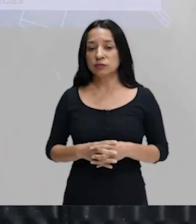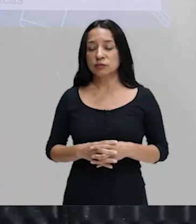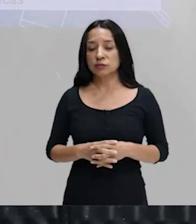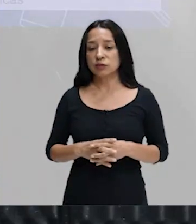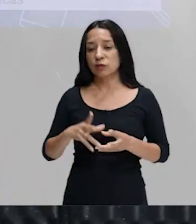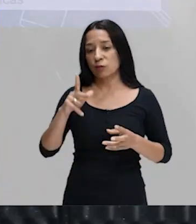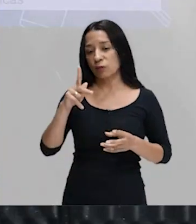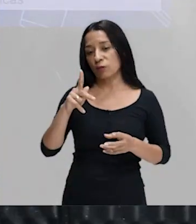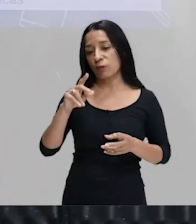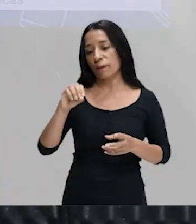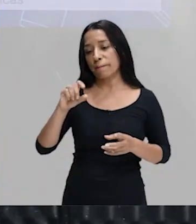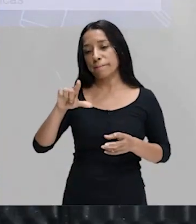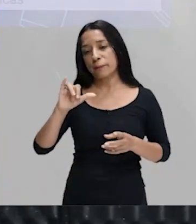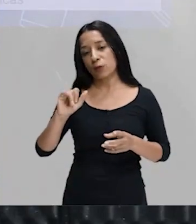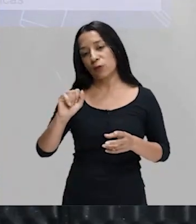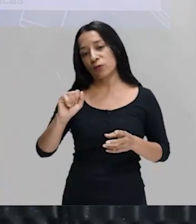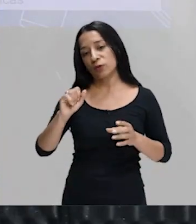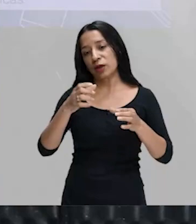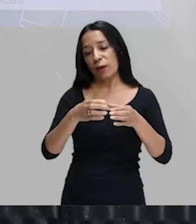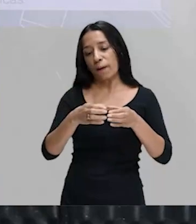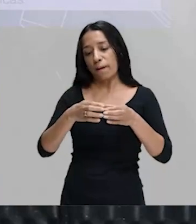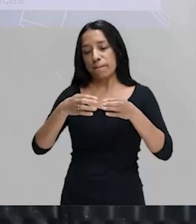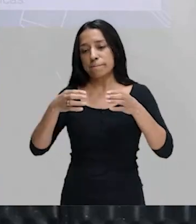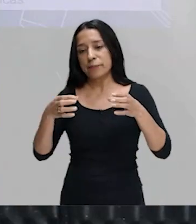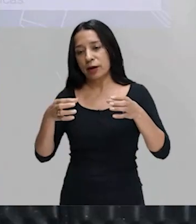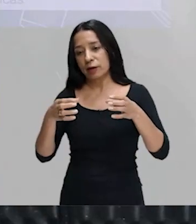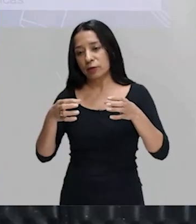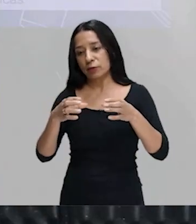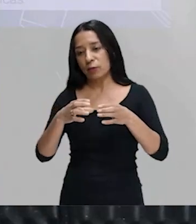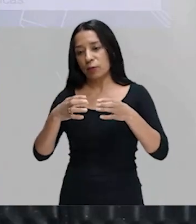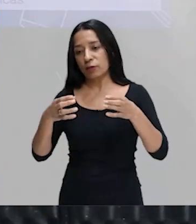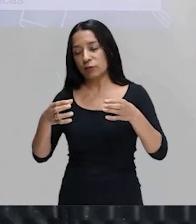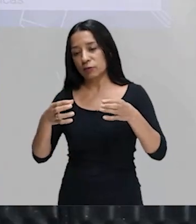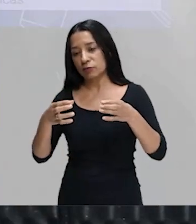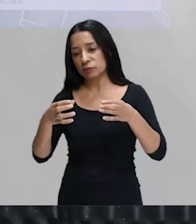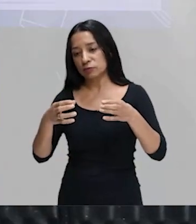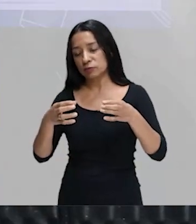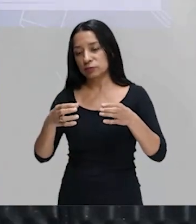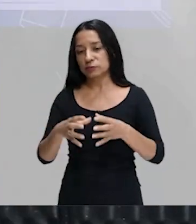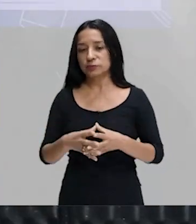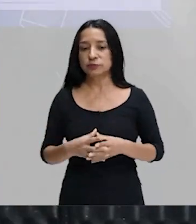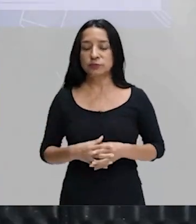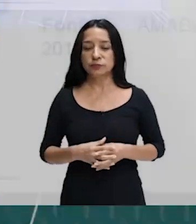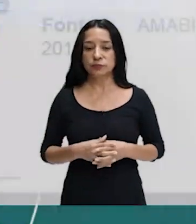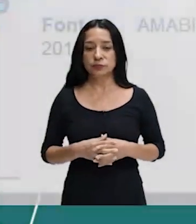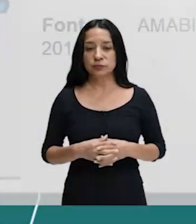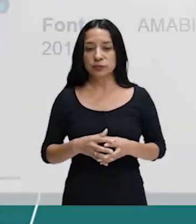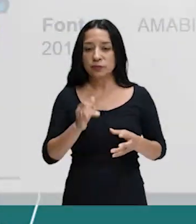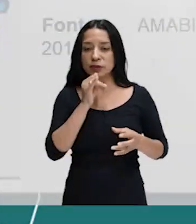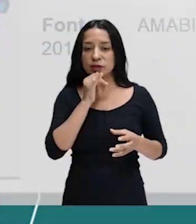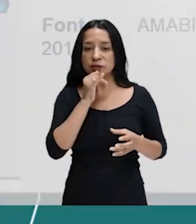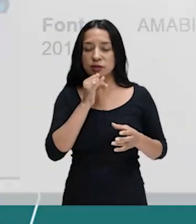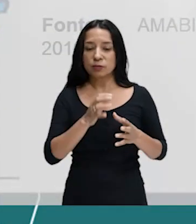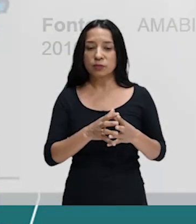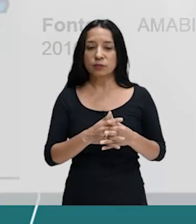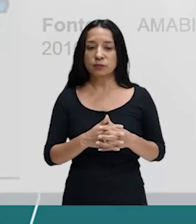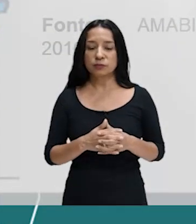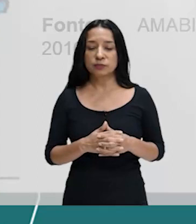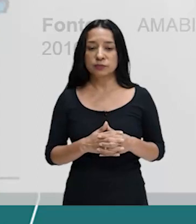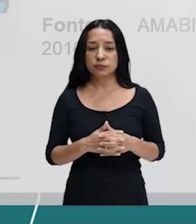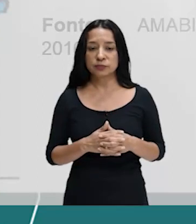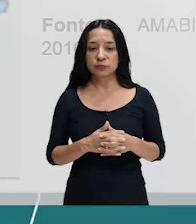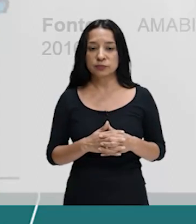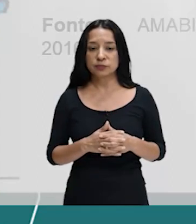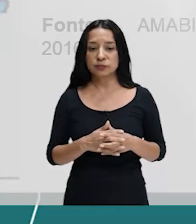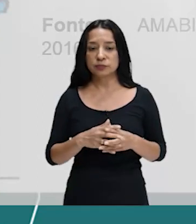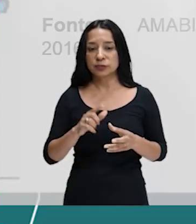como macromoléculas, ou seja, moléculas grandes. Tá, pessoal? Exemplo de polissacarídeo